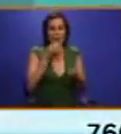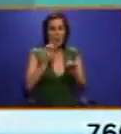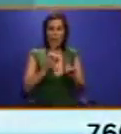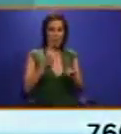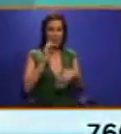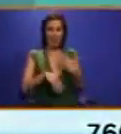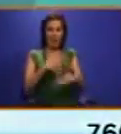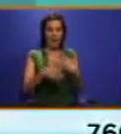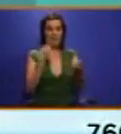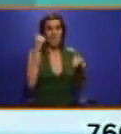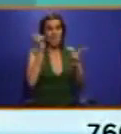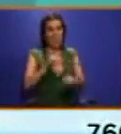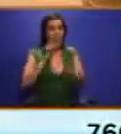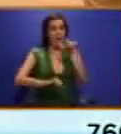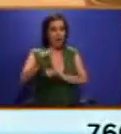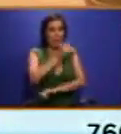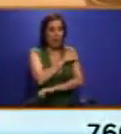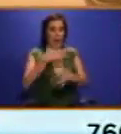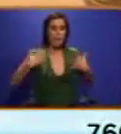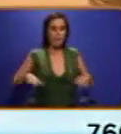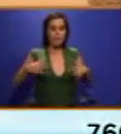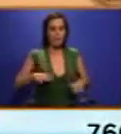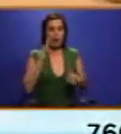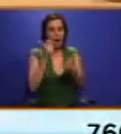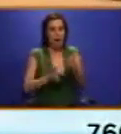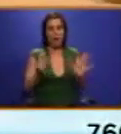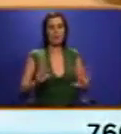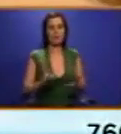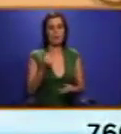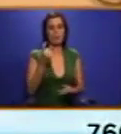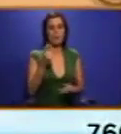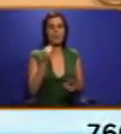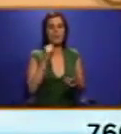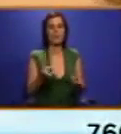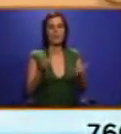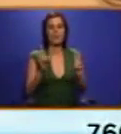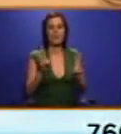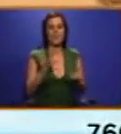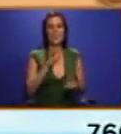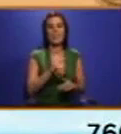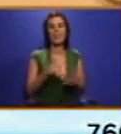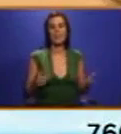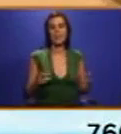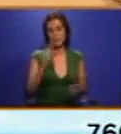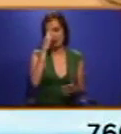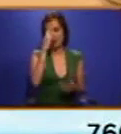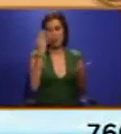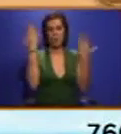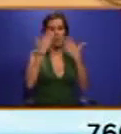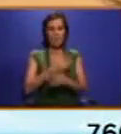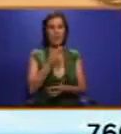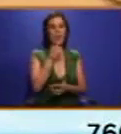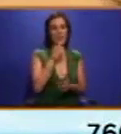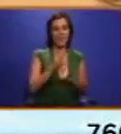embalagem senão volta para casa e para o pijama não pode ser não falta só a disponibilidade da parte da mãe aguentar-se uma noitinha